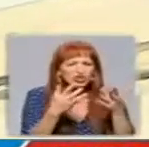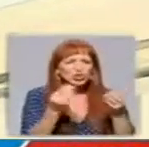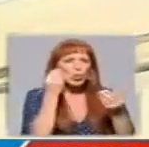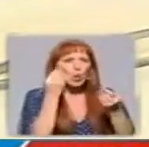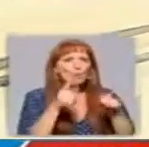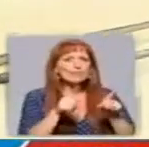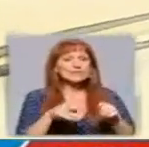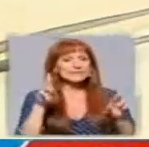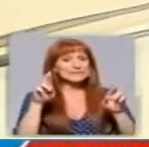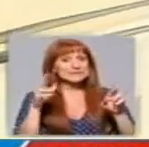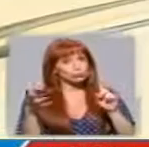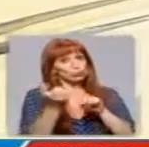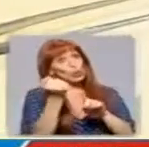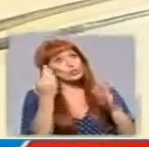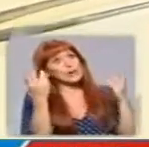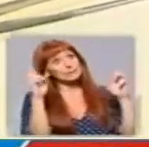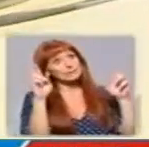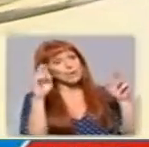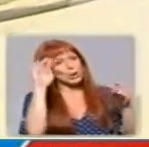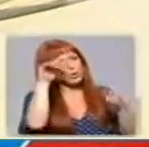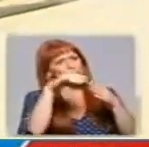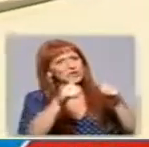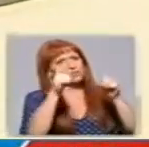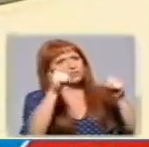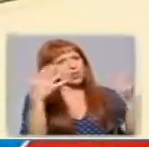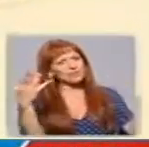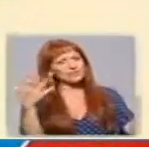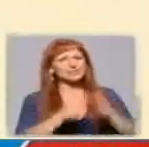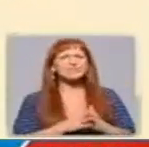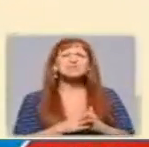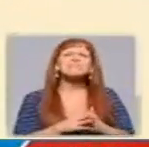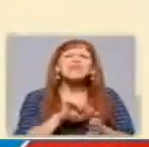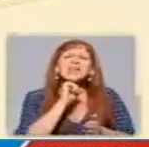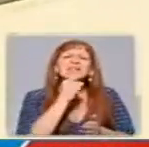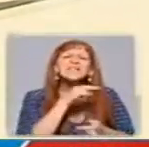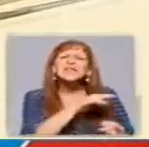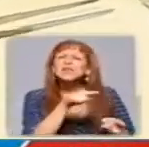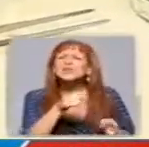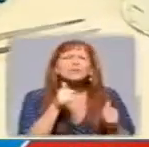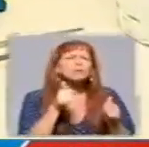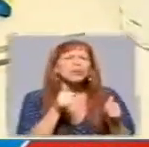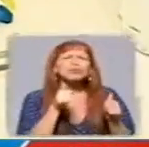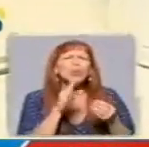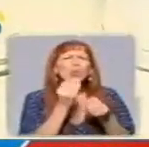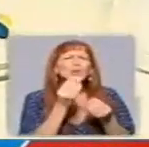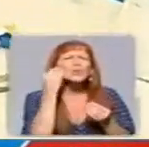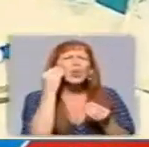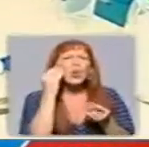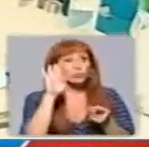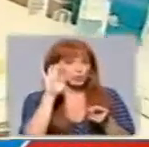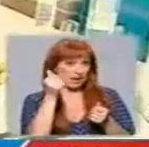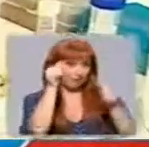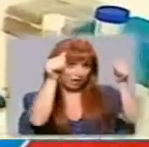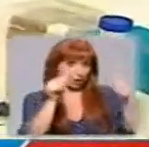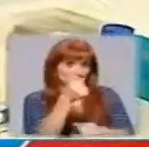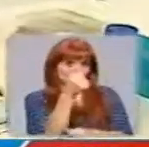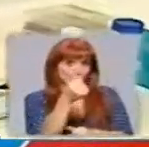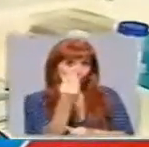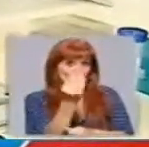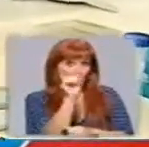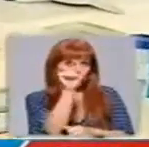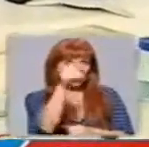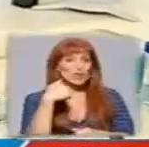esperemos que conseguires obter bons resultados aprender também é o segredo para ser assim tão bom aluno que ele sabe que é que o aluno